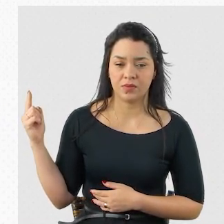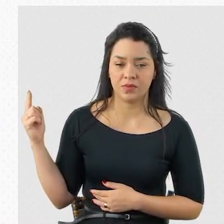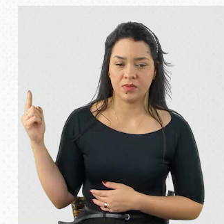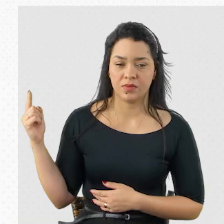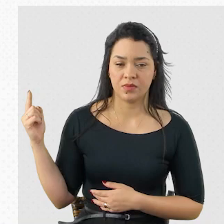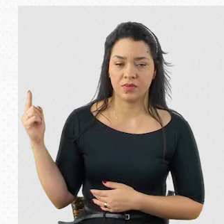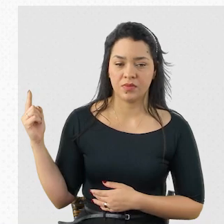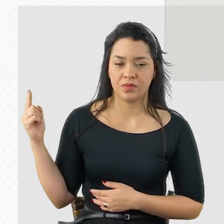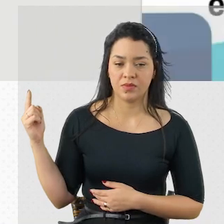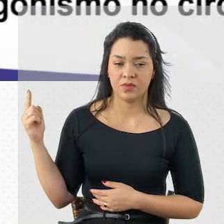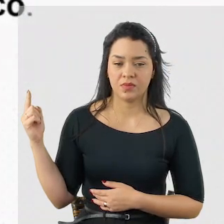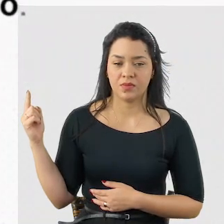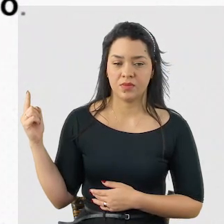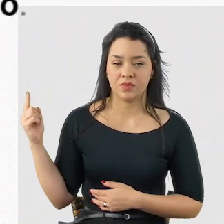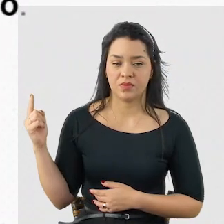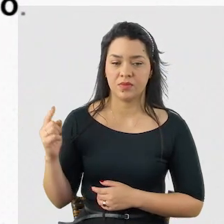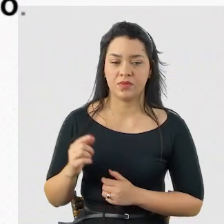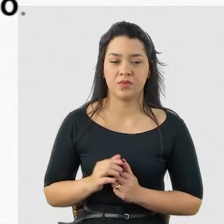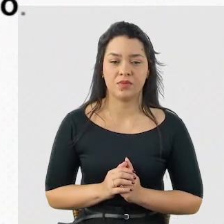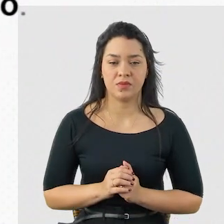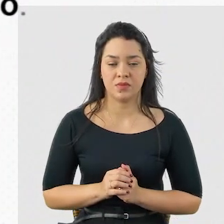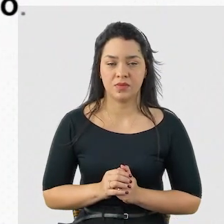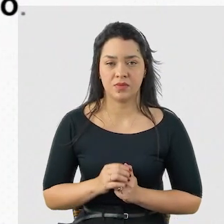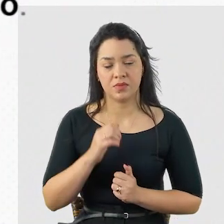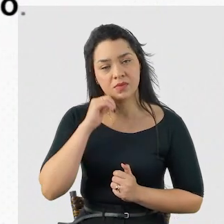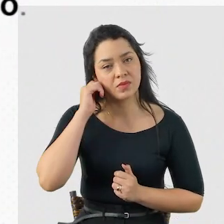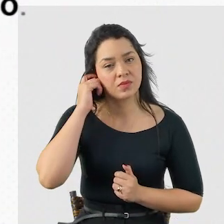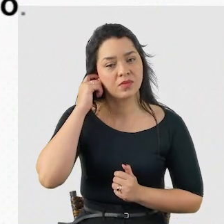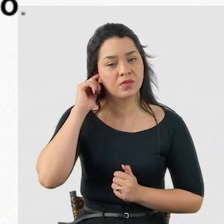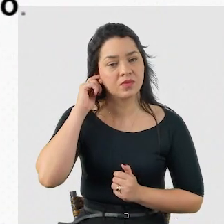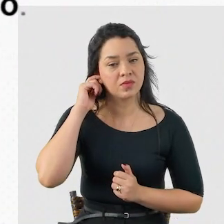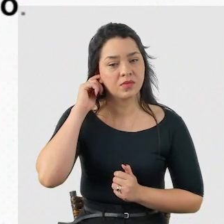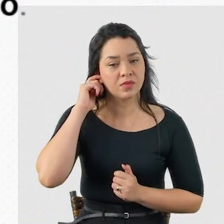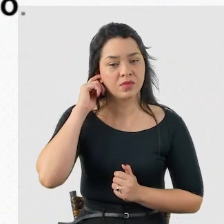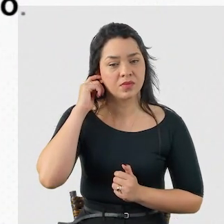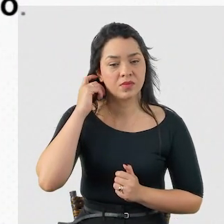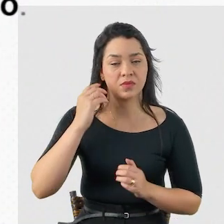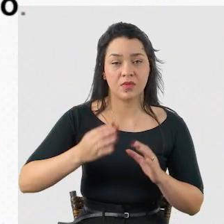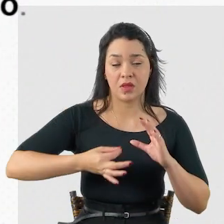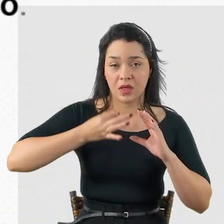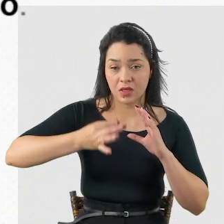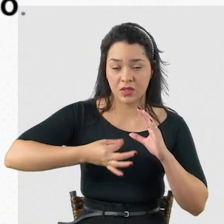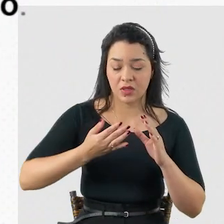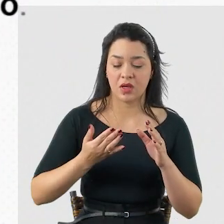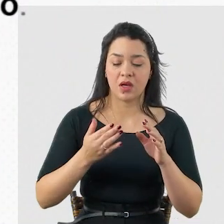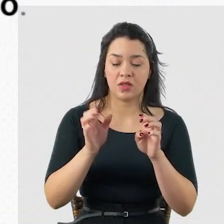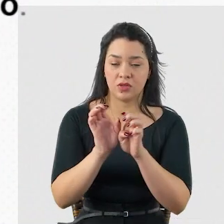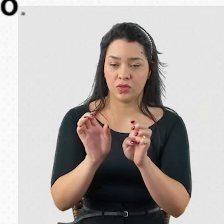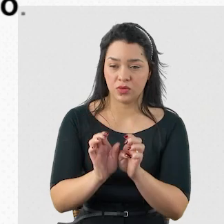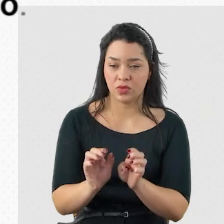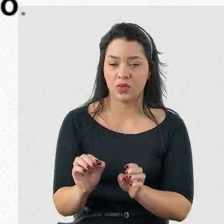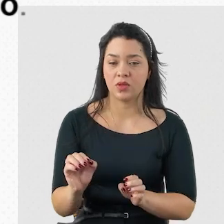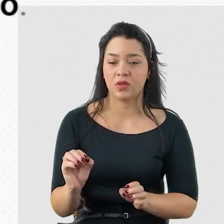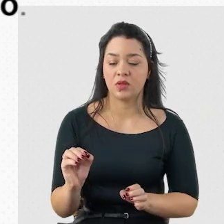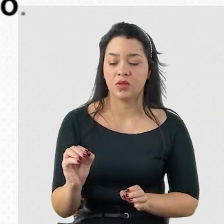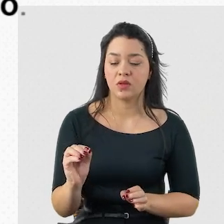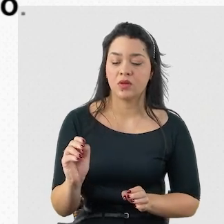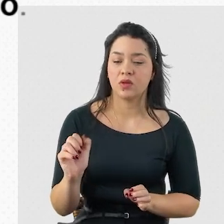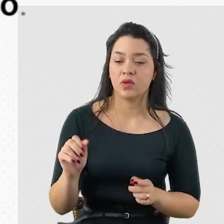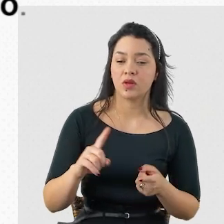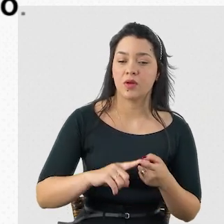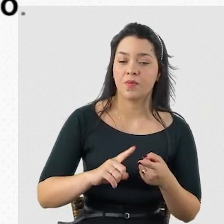resistência. Terceiro eixo, crítica às estruturas coloniais com obras que abordam,